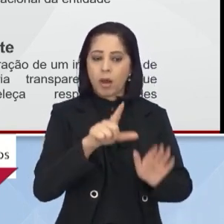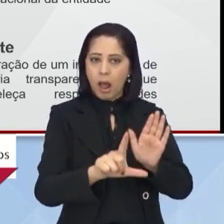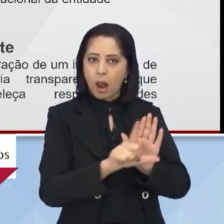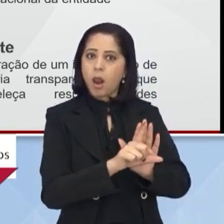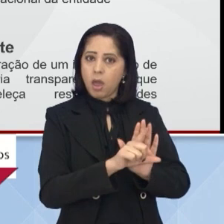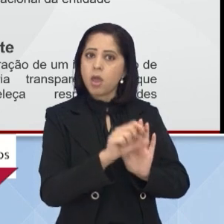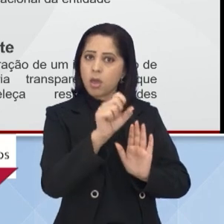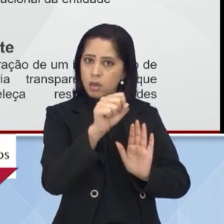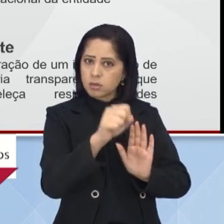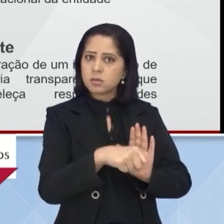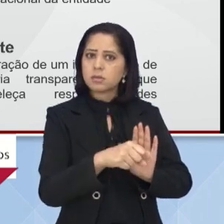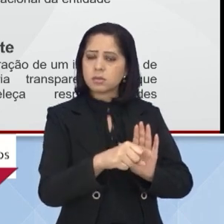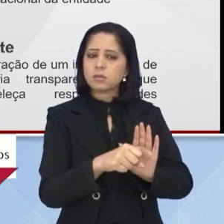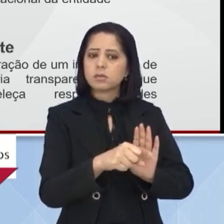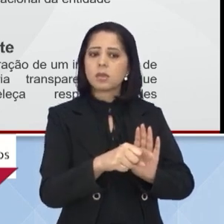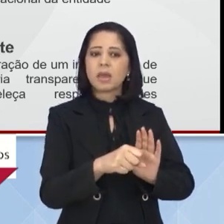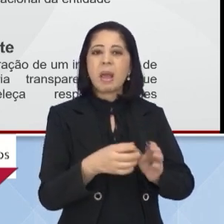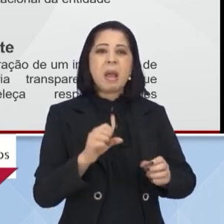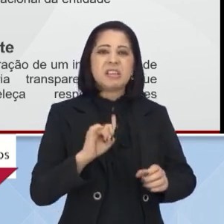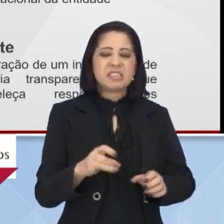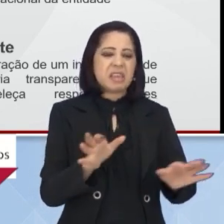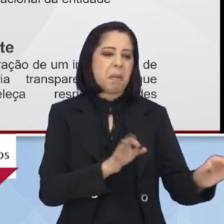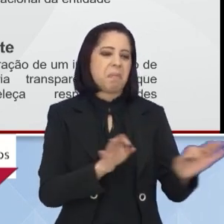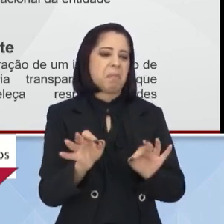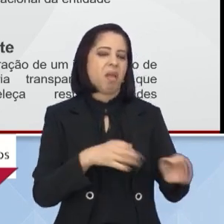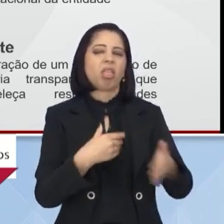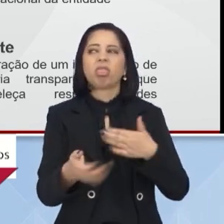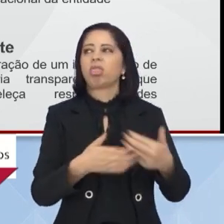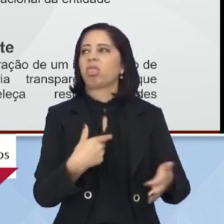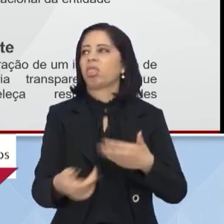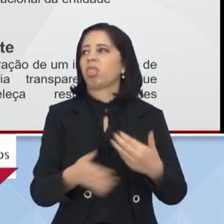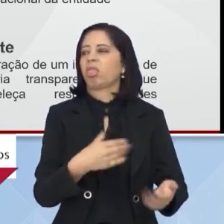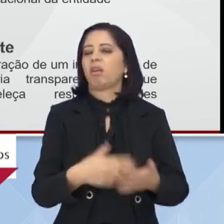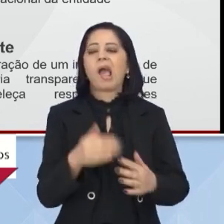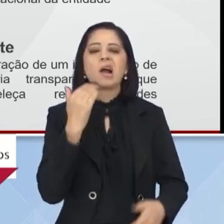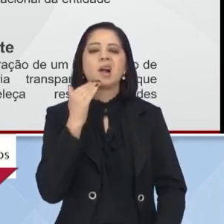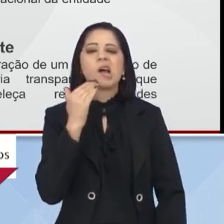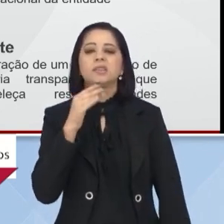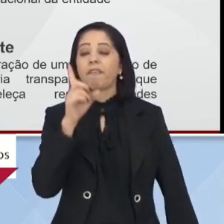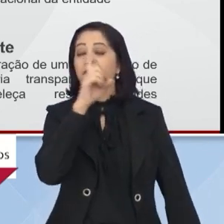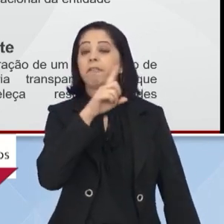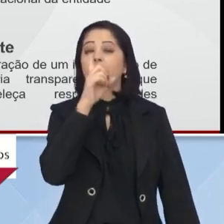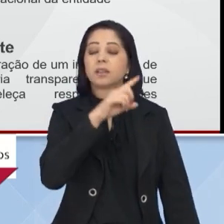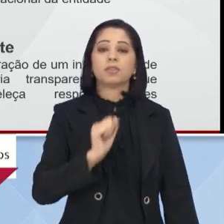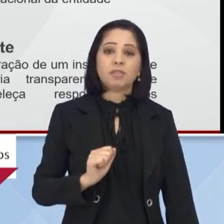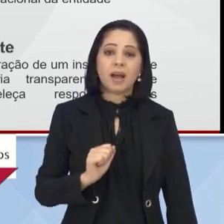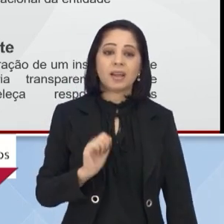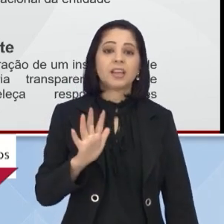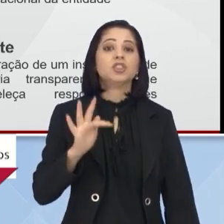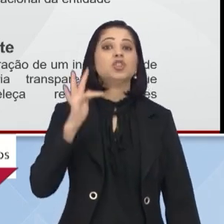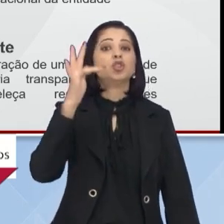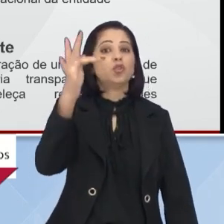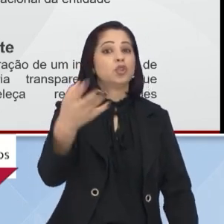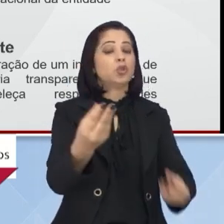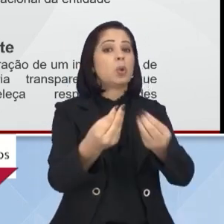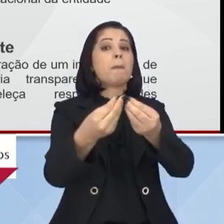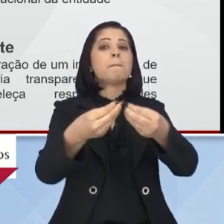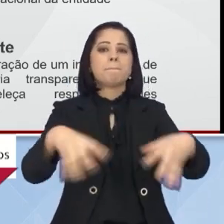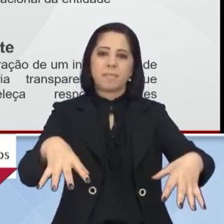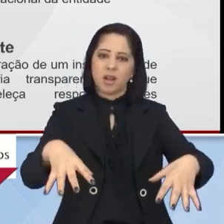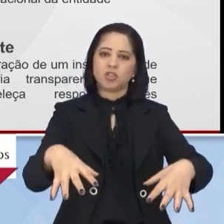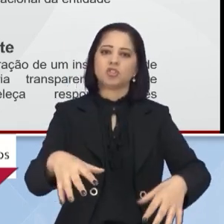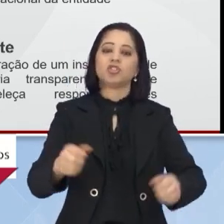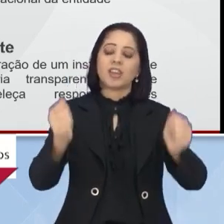planejamento mal estruturado mal elaborado fatalmente Será se refletirá em um fracasso